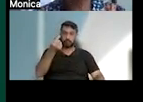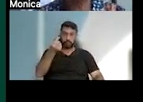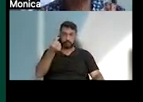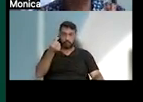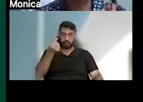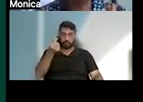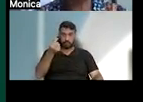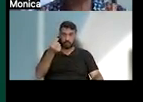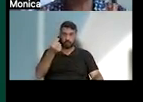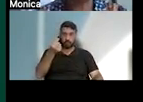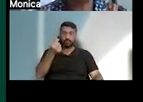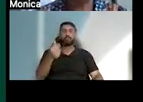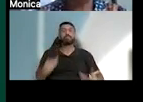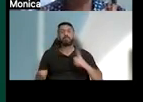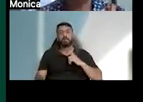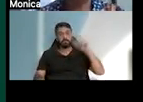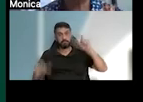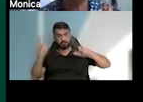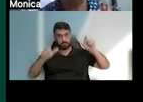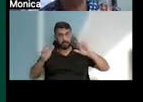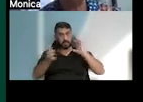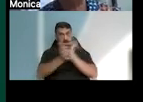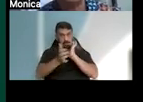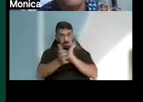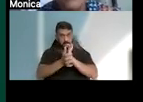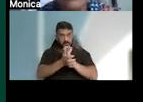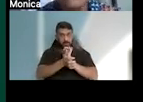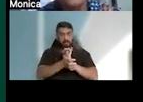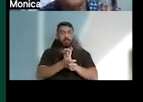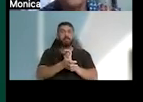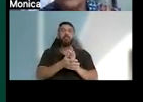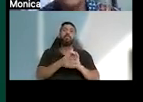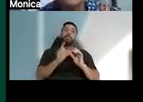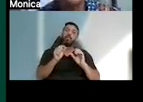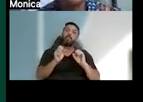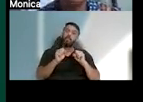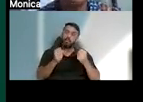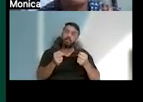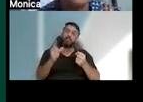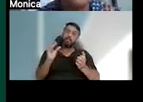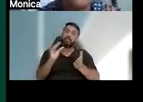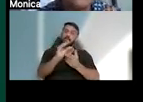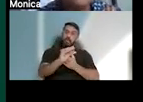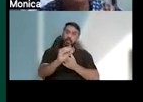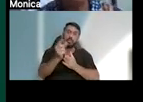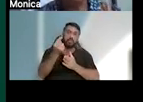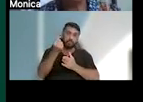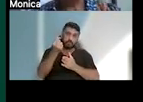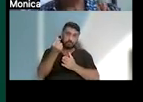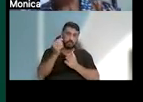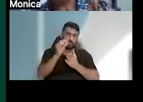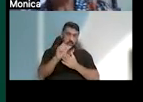Então, tem pessoas dentro da equipe que vão procurar fundos para fazer os projetos, né?